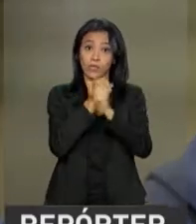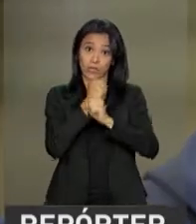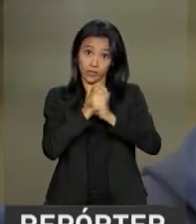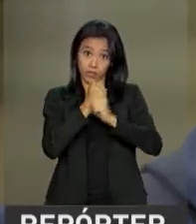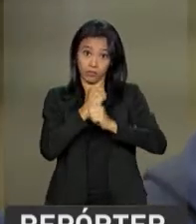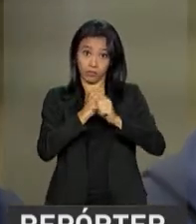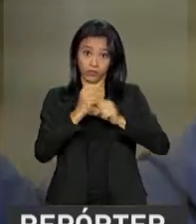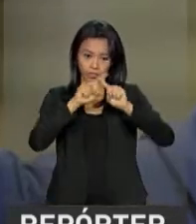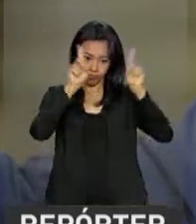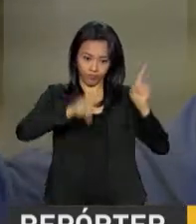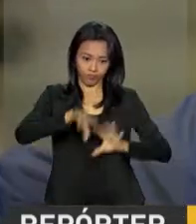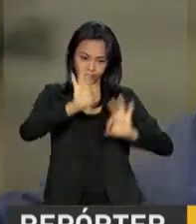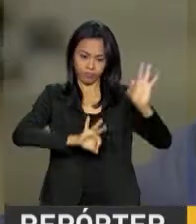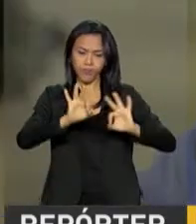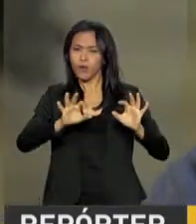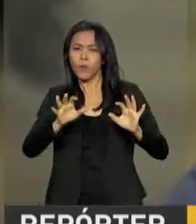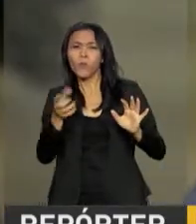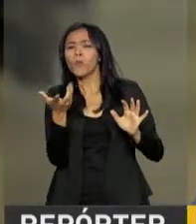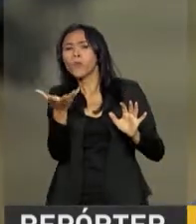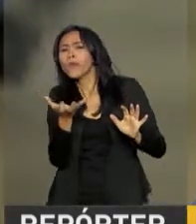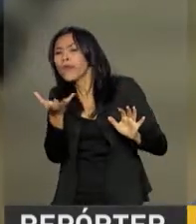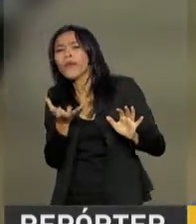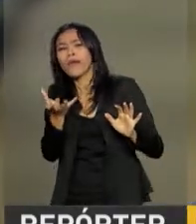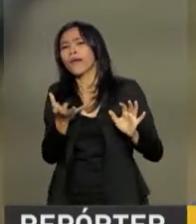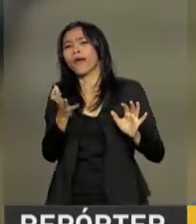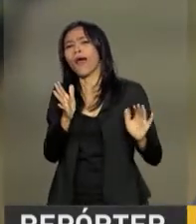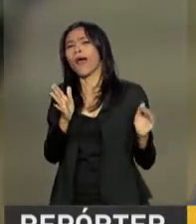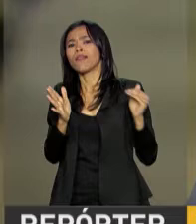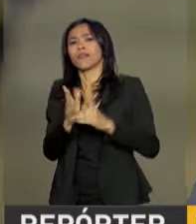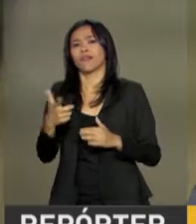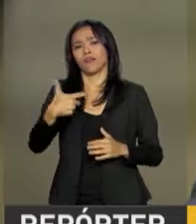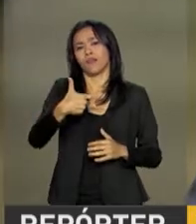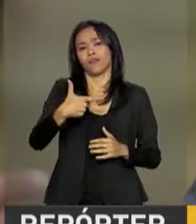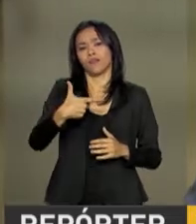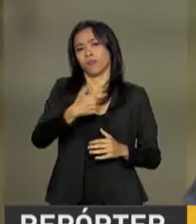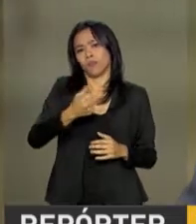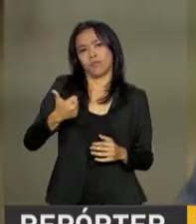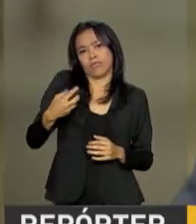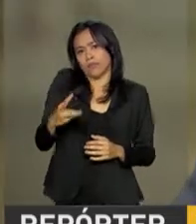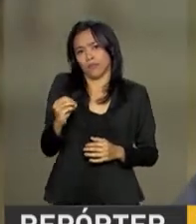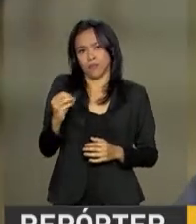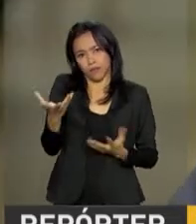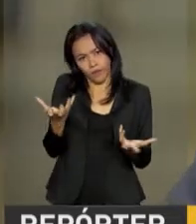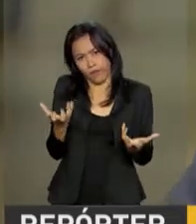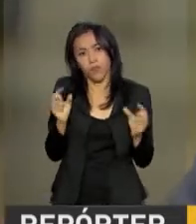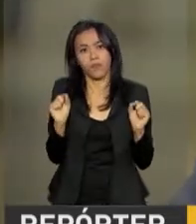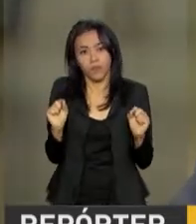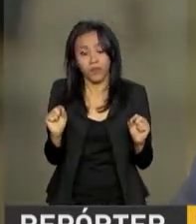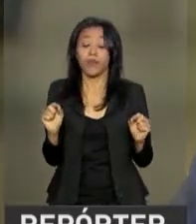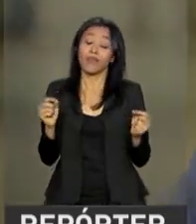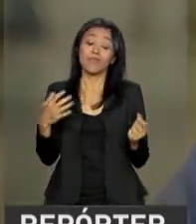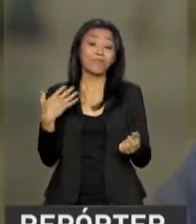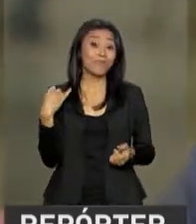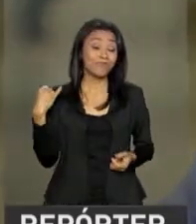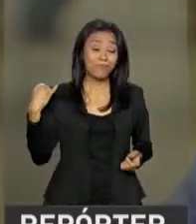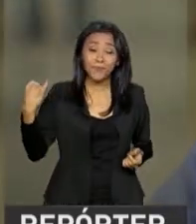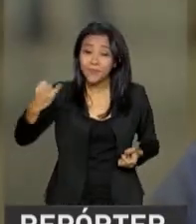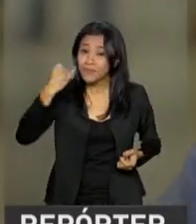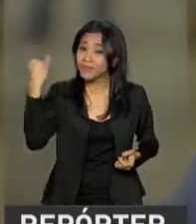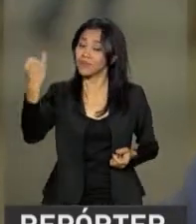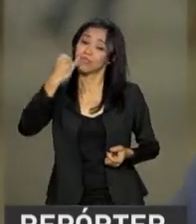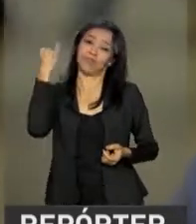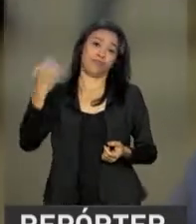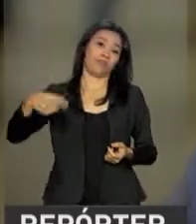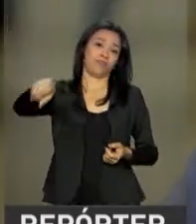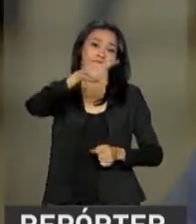um consenso é um país que nós queremos ter em 2030 então é muito importante que a população ela participe disso ela construa